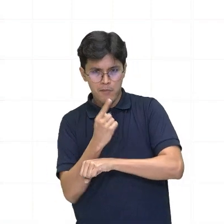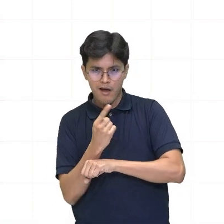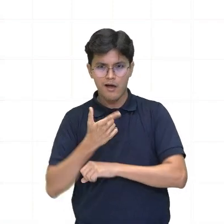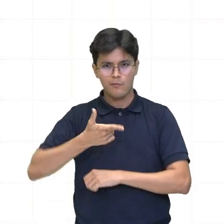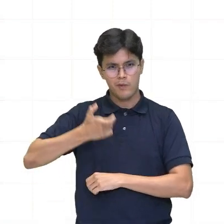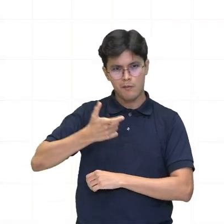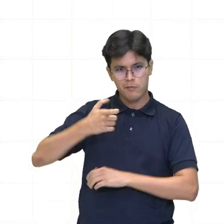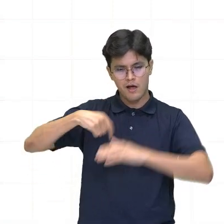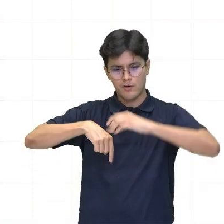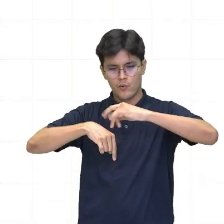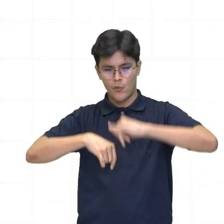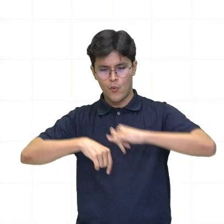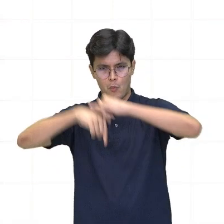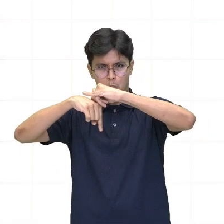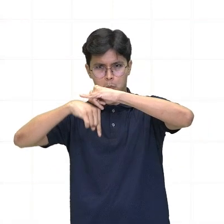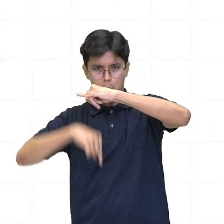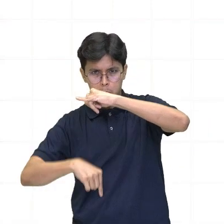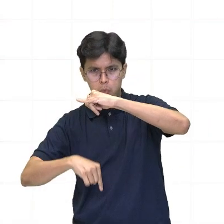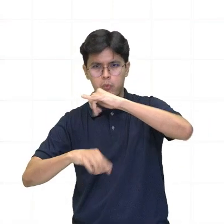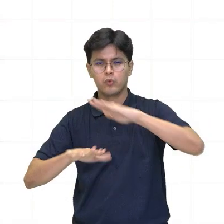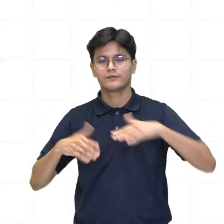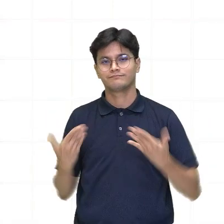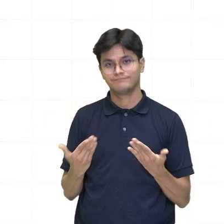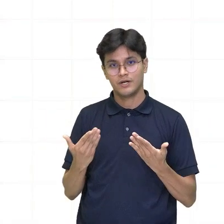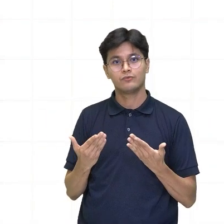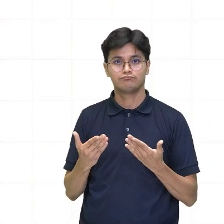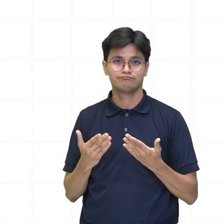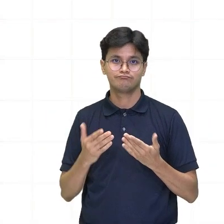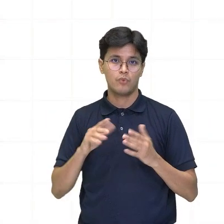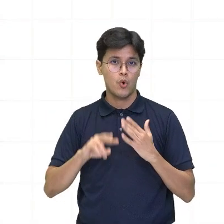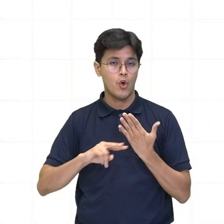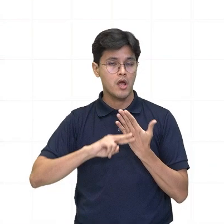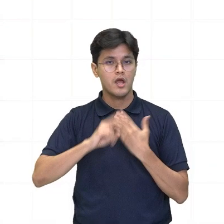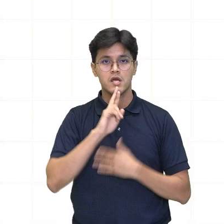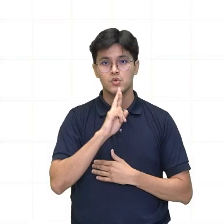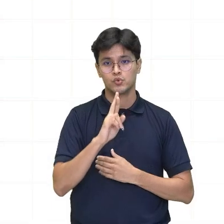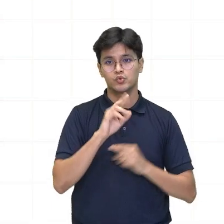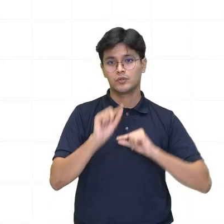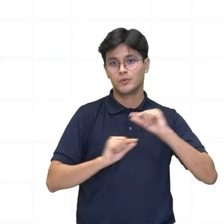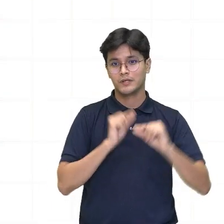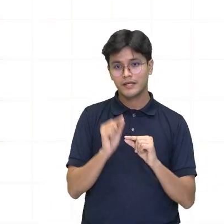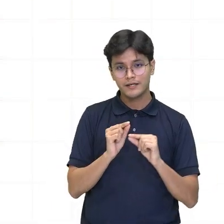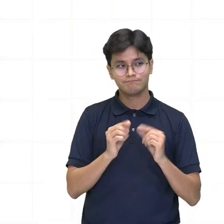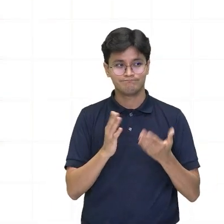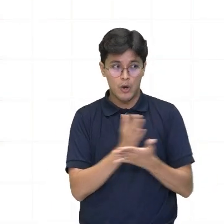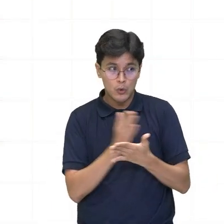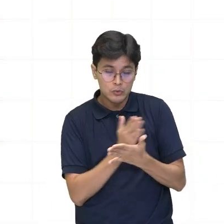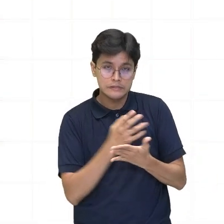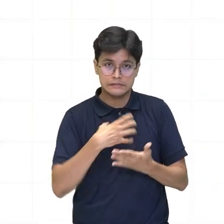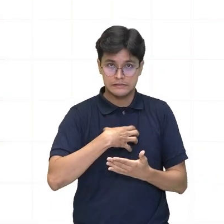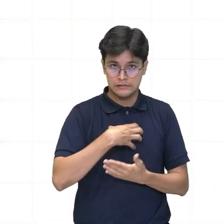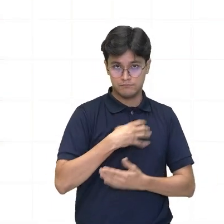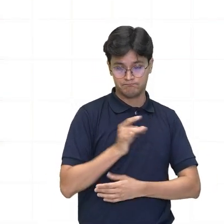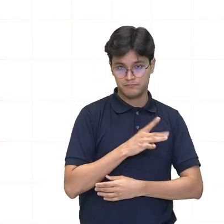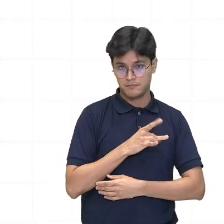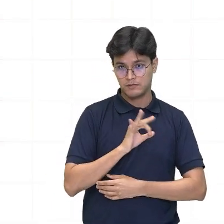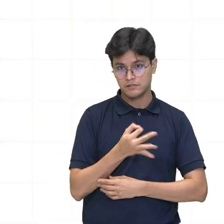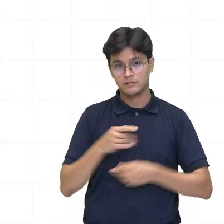fonte de energia. Alto custo inicial e também o tempo de construção longo, né? Então isso acaba